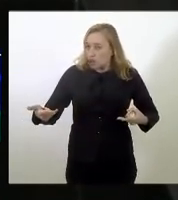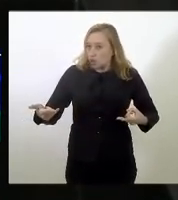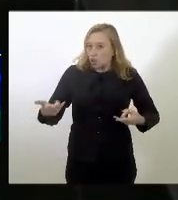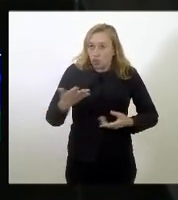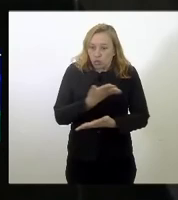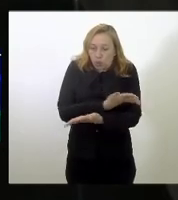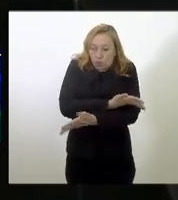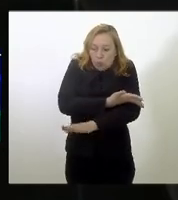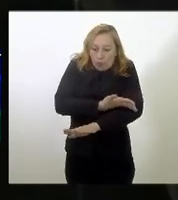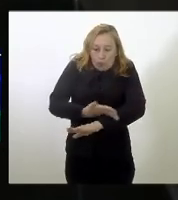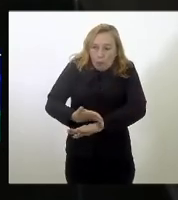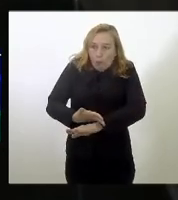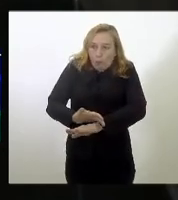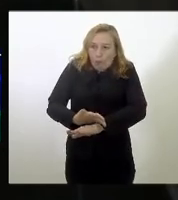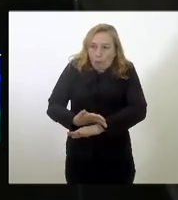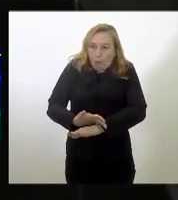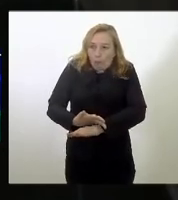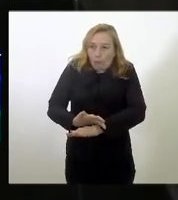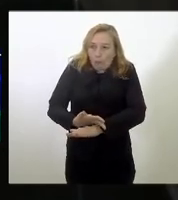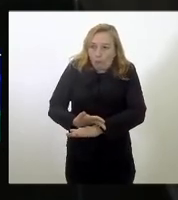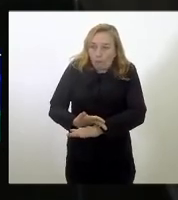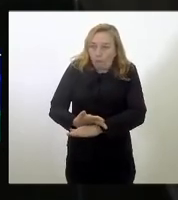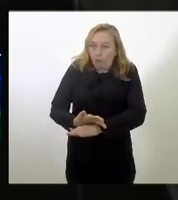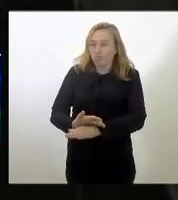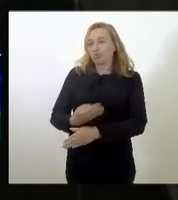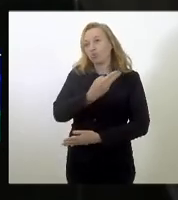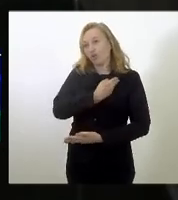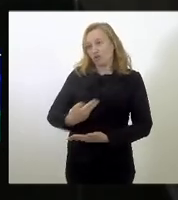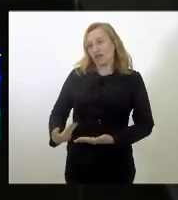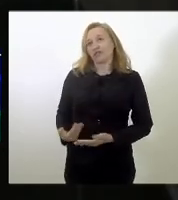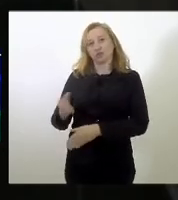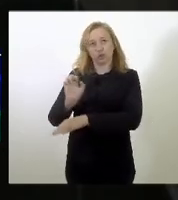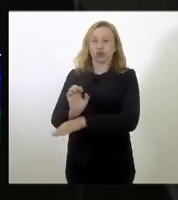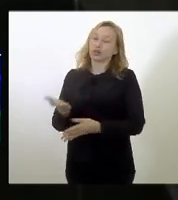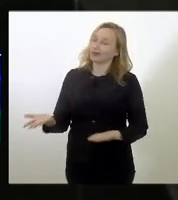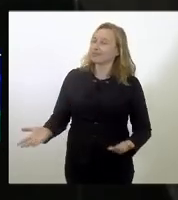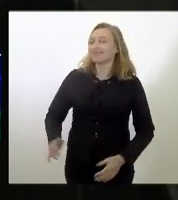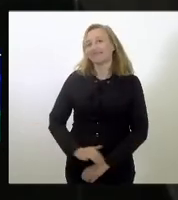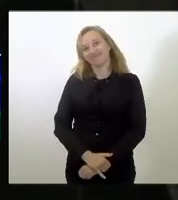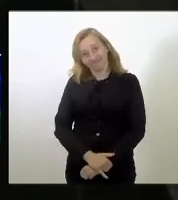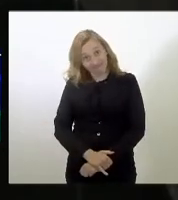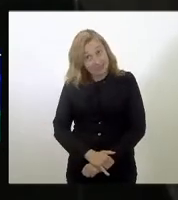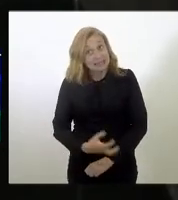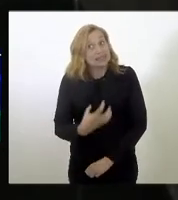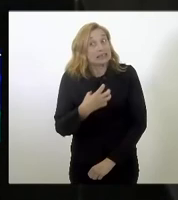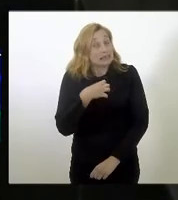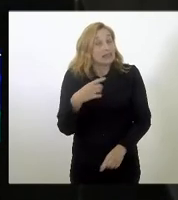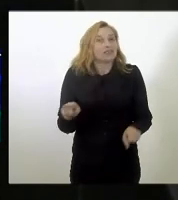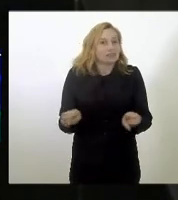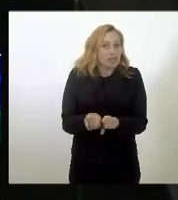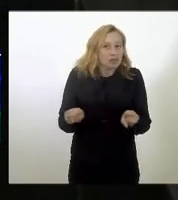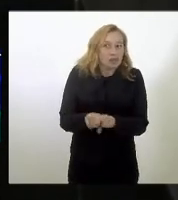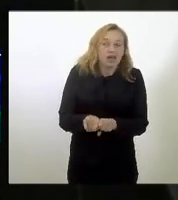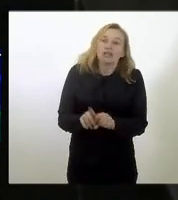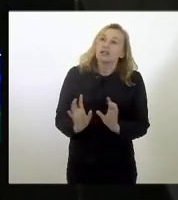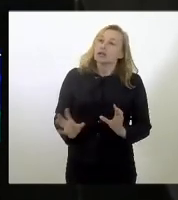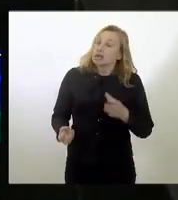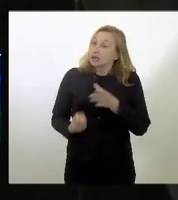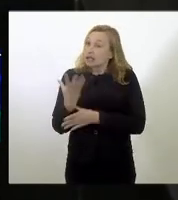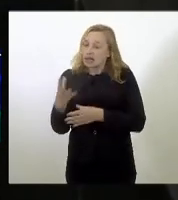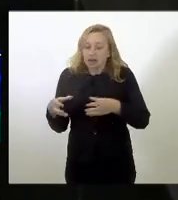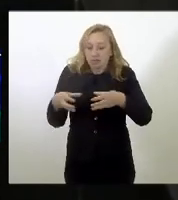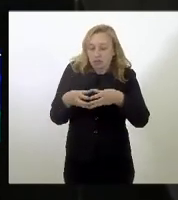um cheque em branco para o governador do Estado. Então, nesse sentido, também fiz essa comissão